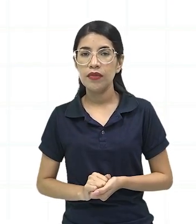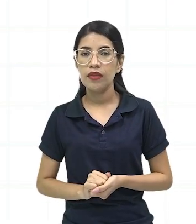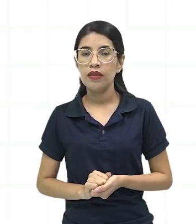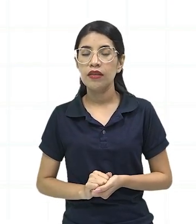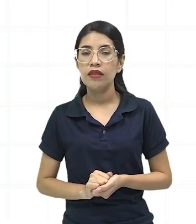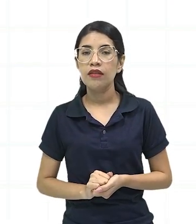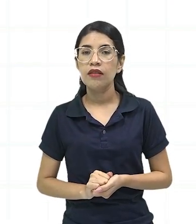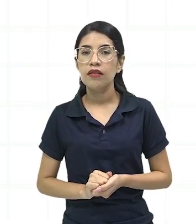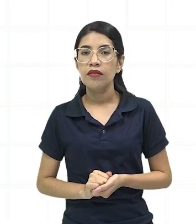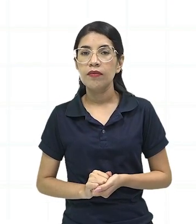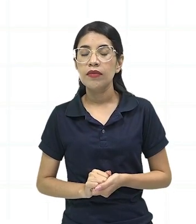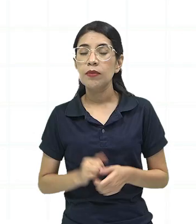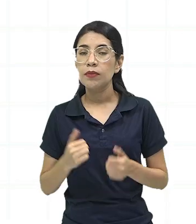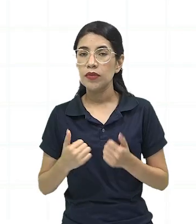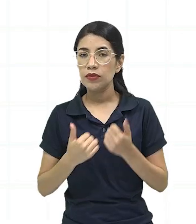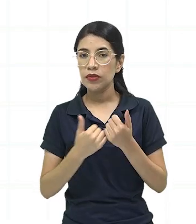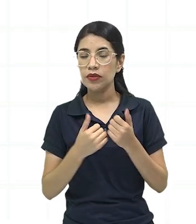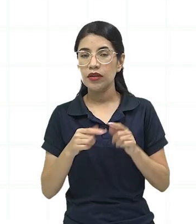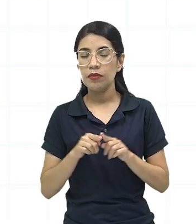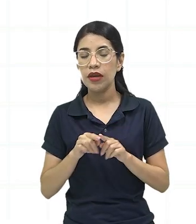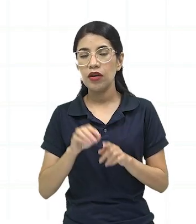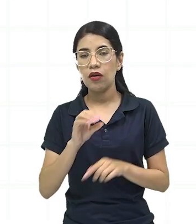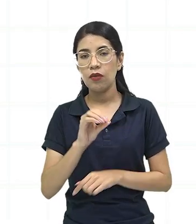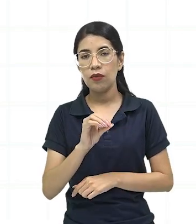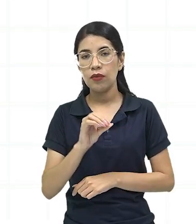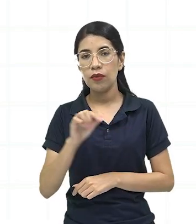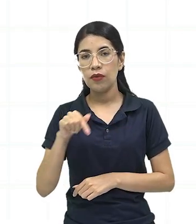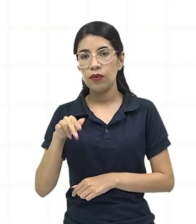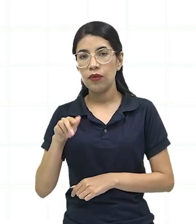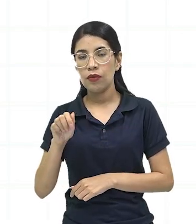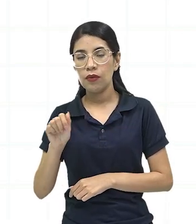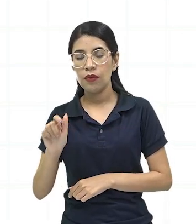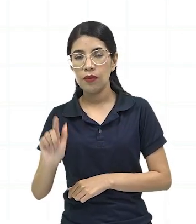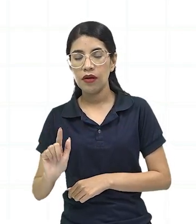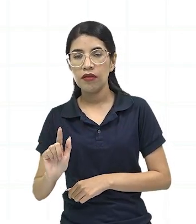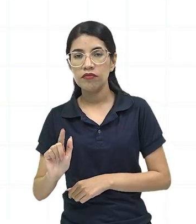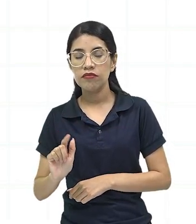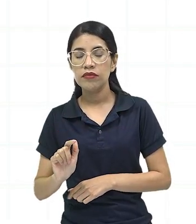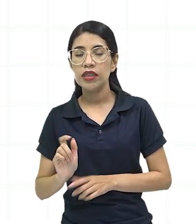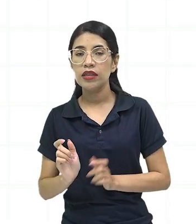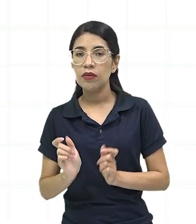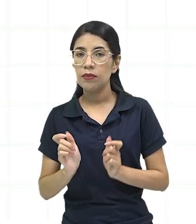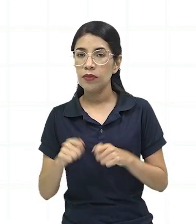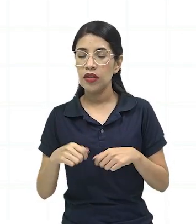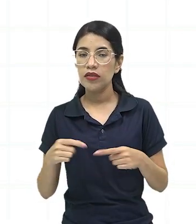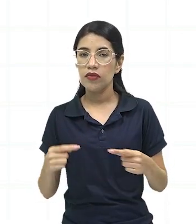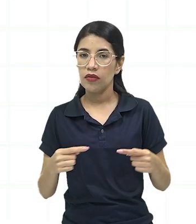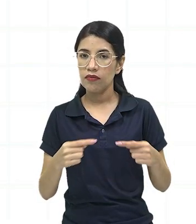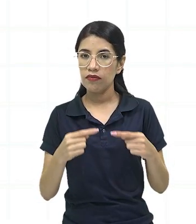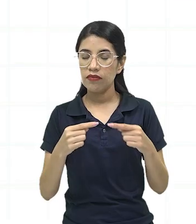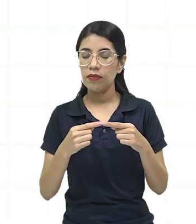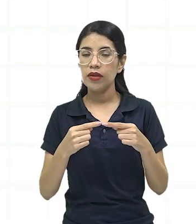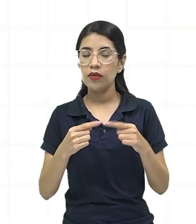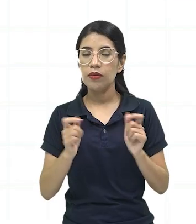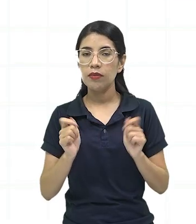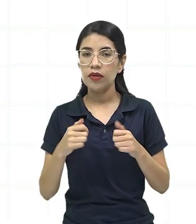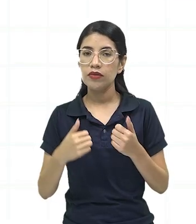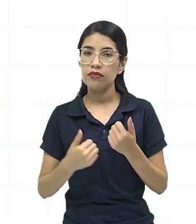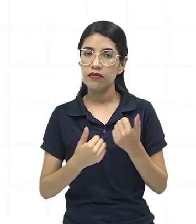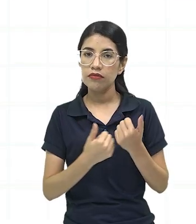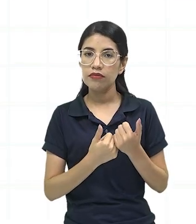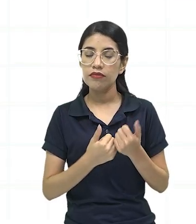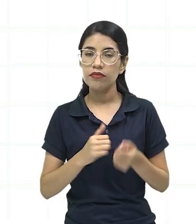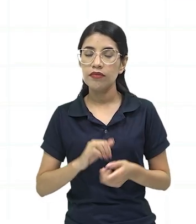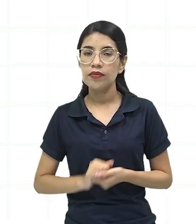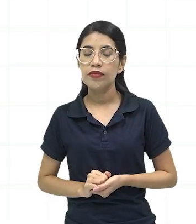qual você me emprestou, né? Então, vejo que eu estou conseguindo fazer essa troca e ficou legal. Então, aqui eu vejo que